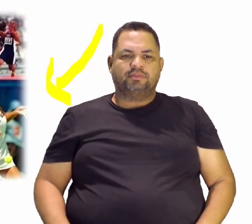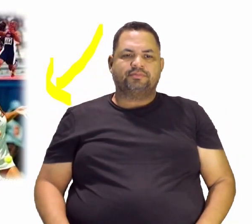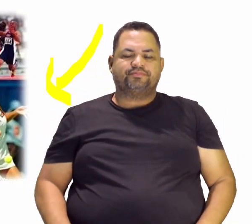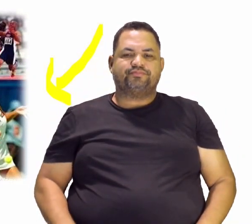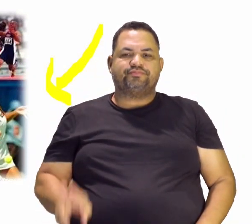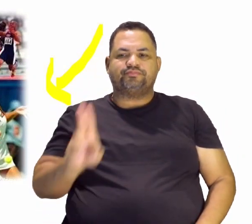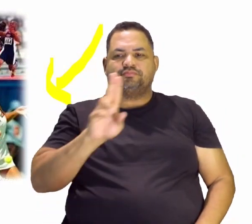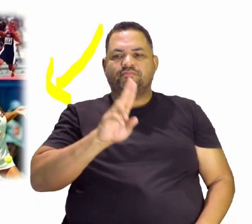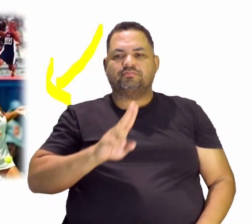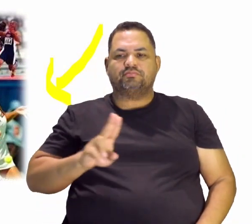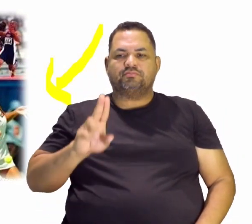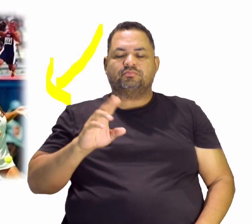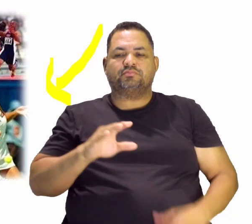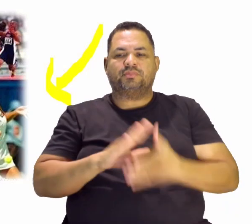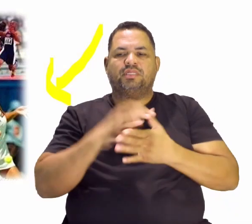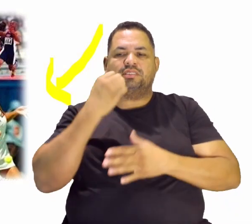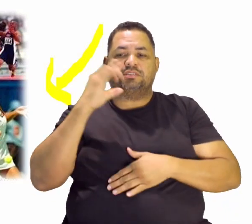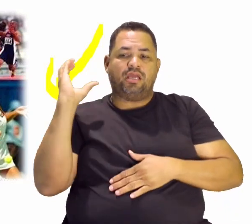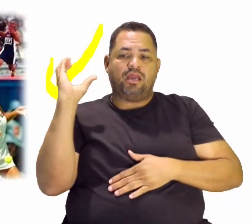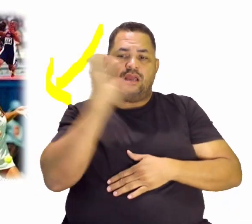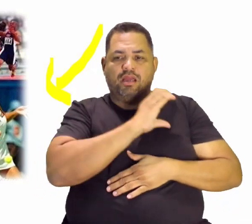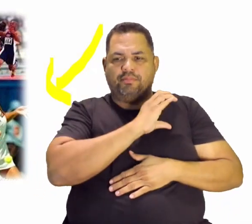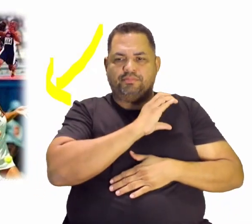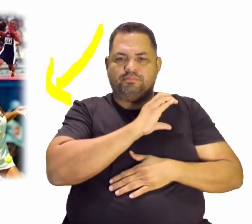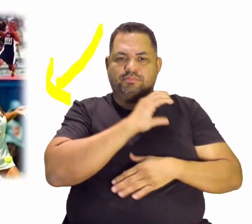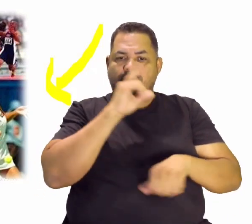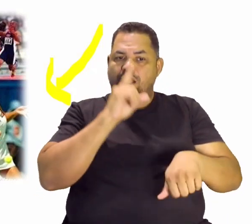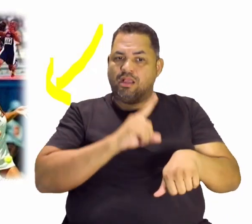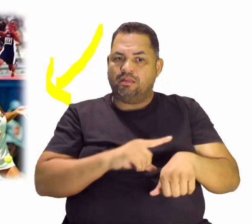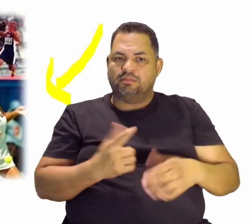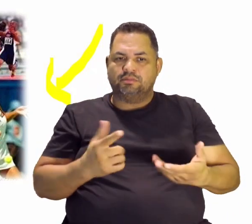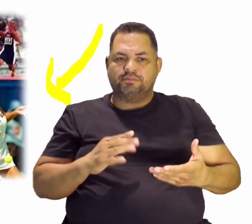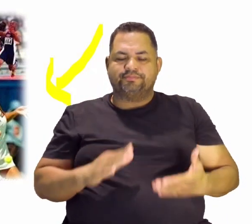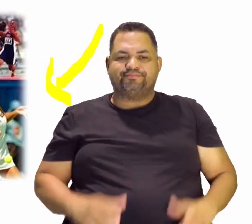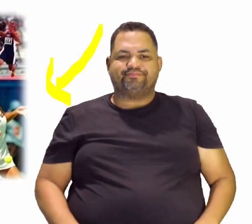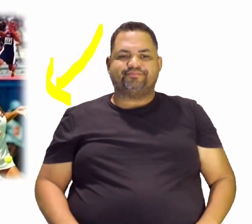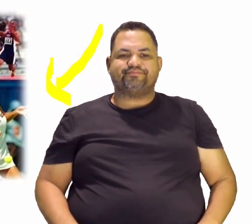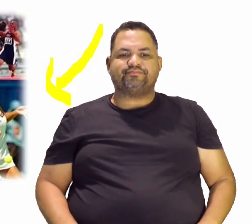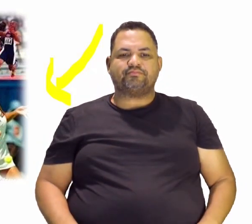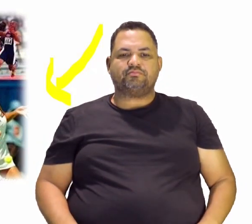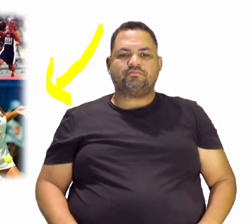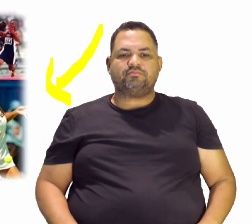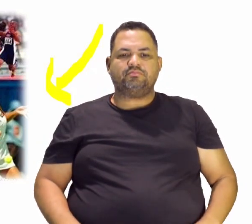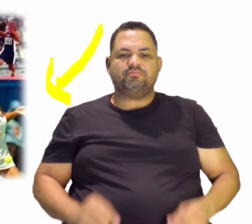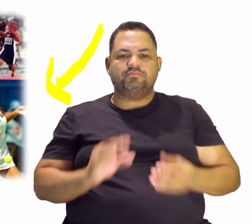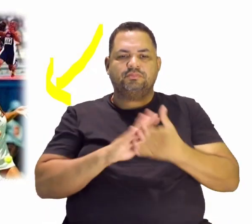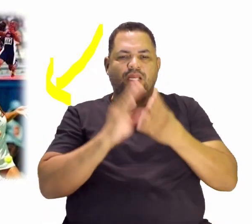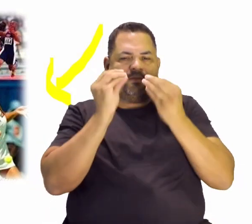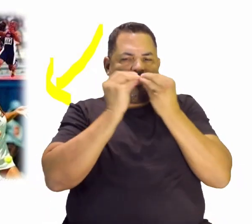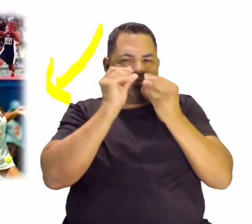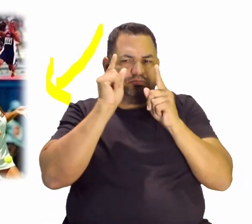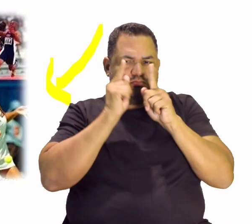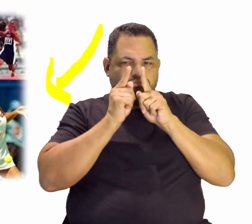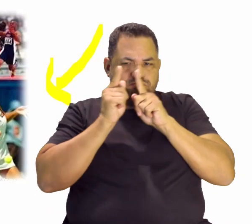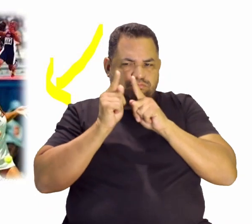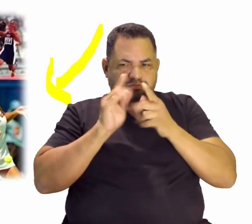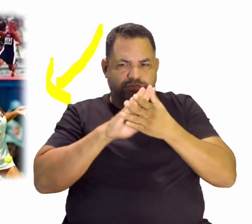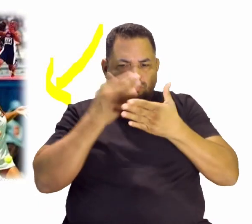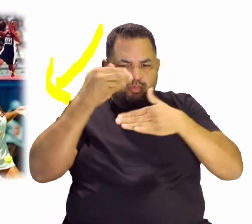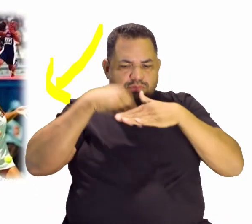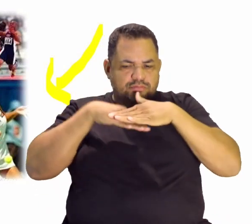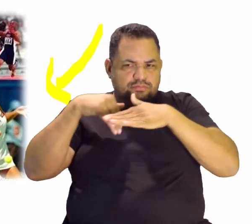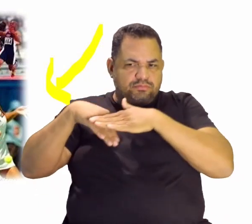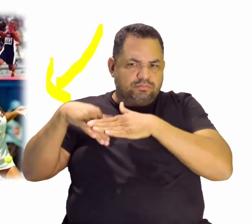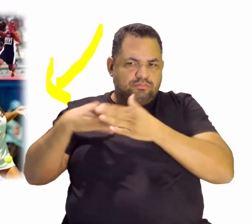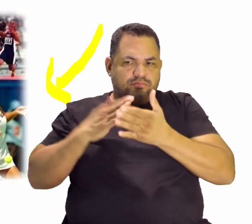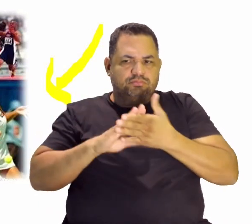energia imediata, tá? Então, a partir dessas micromoléculas aí que eu fui acumulando, fui guardando aí